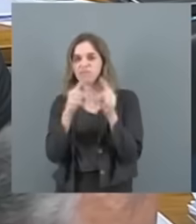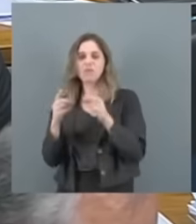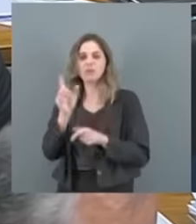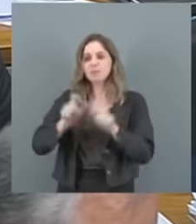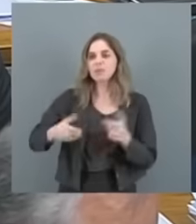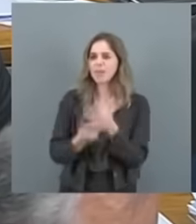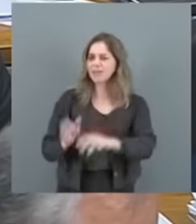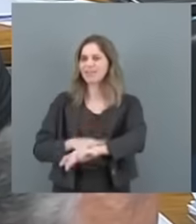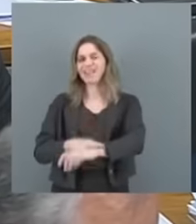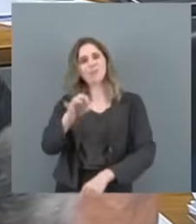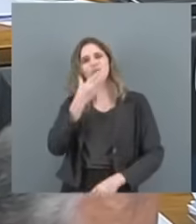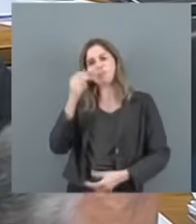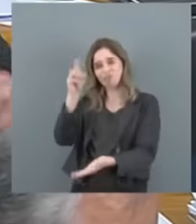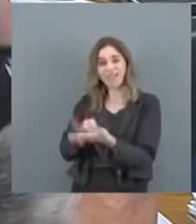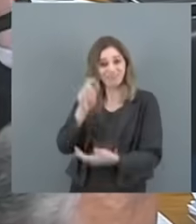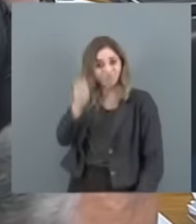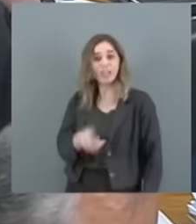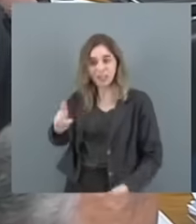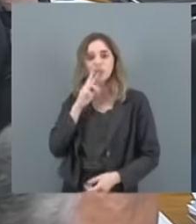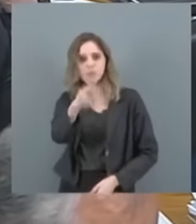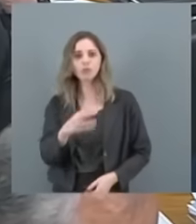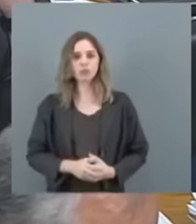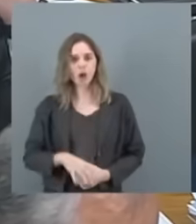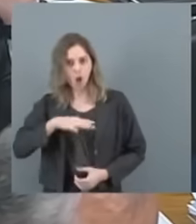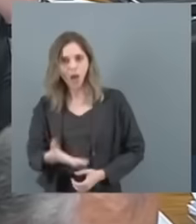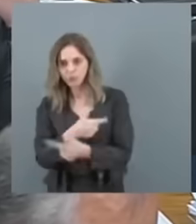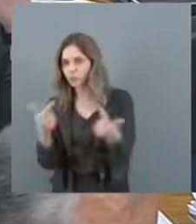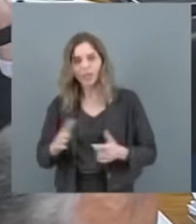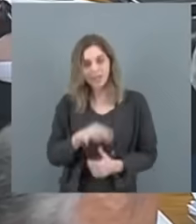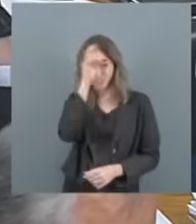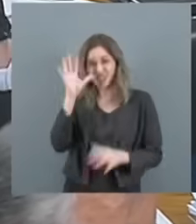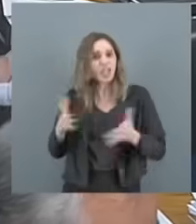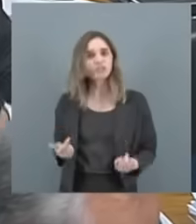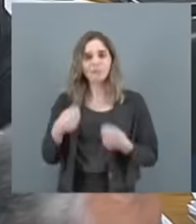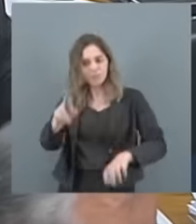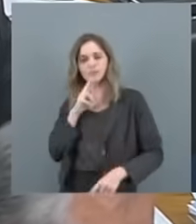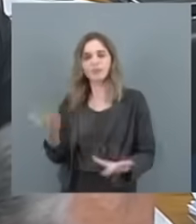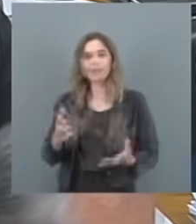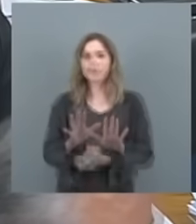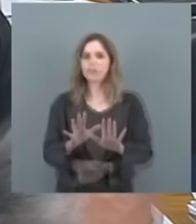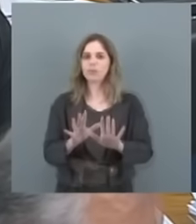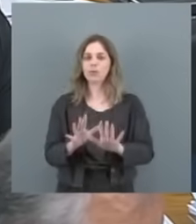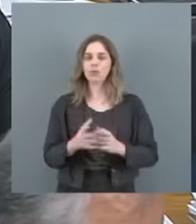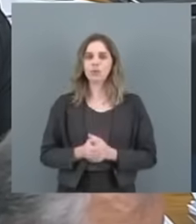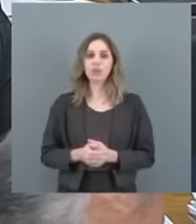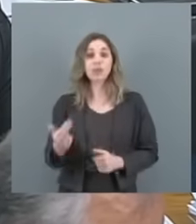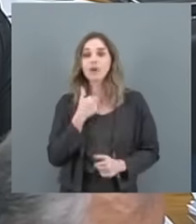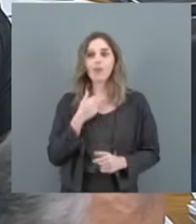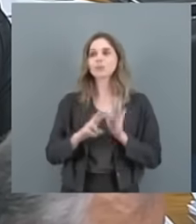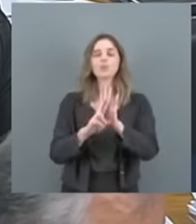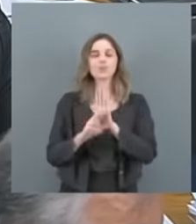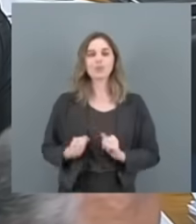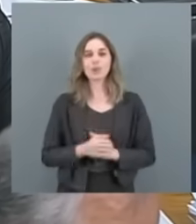perdendo tempo. Se fosse homem de verdade mesmo, eu tava respondendo. Se eu tivesse sede de justiça, se fosse inocente, ele tava me respondendo aqui. Se fosse macho de verdade, isso não representa a